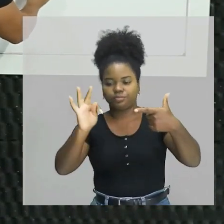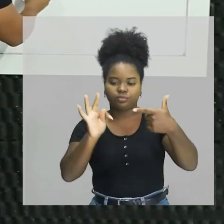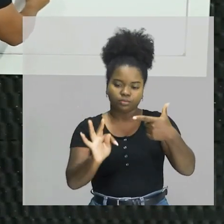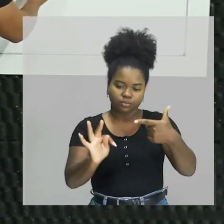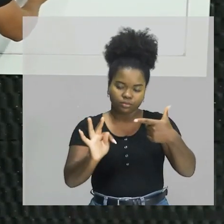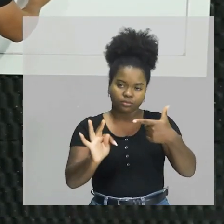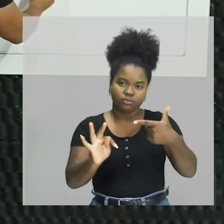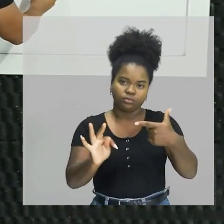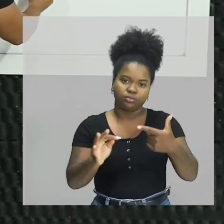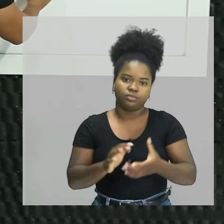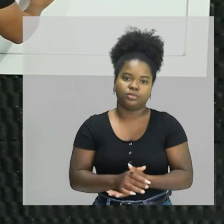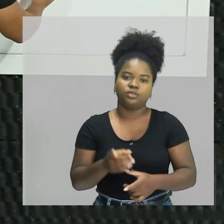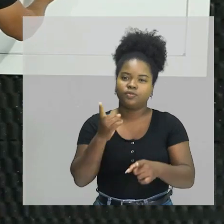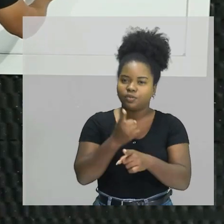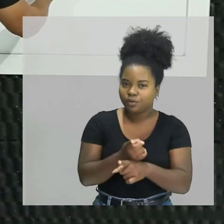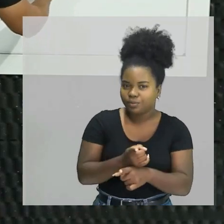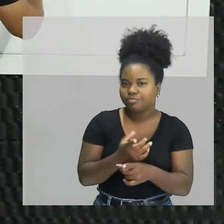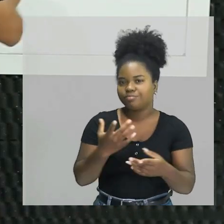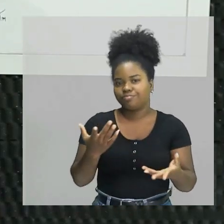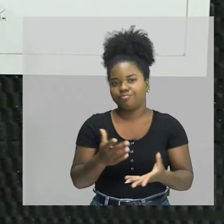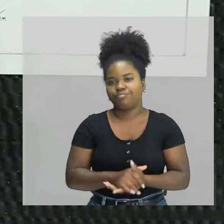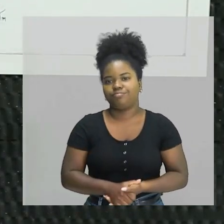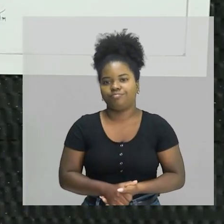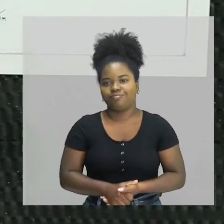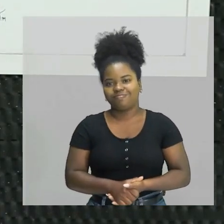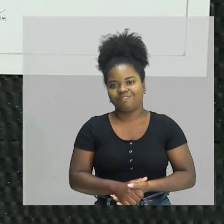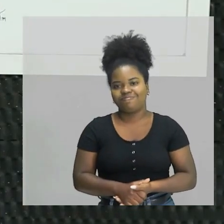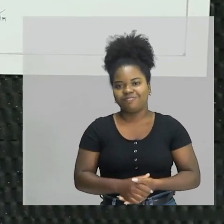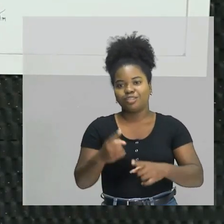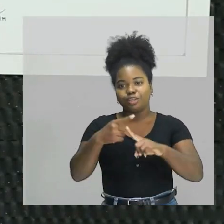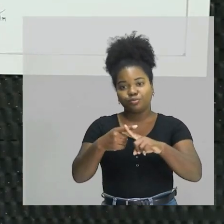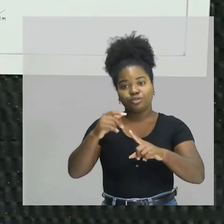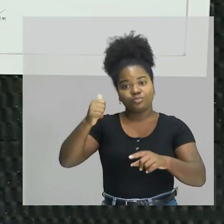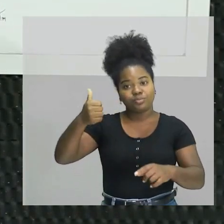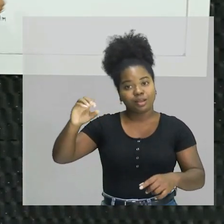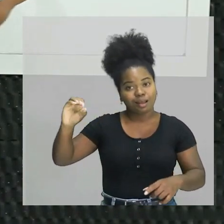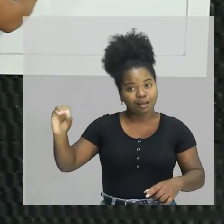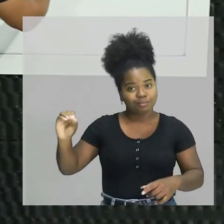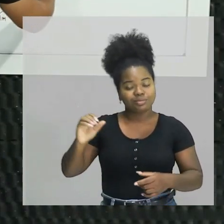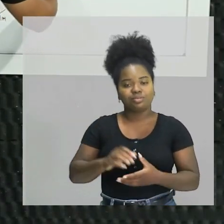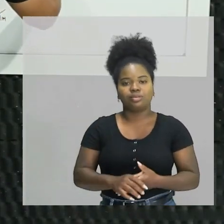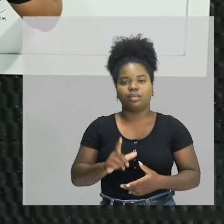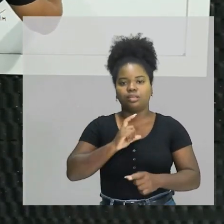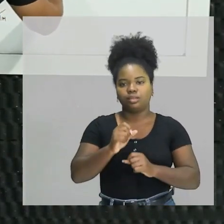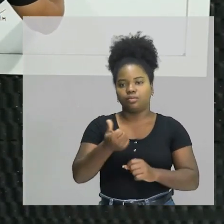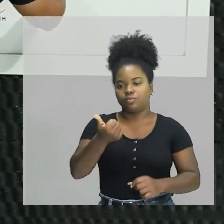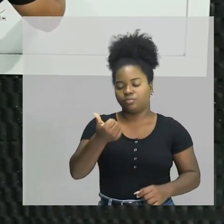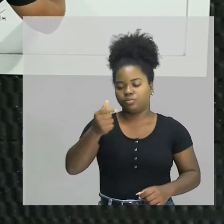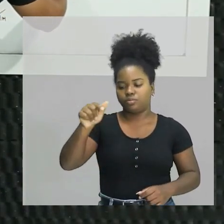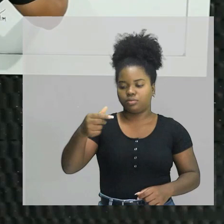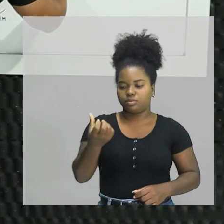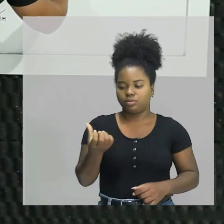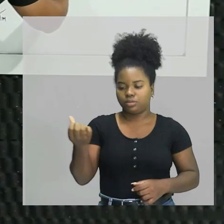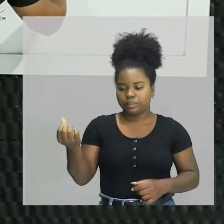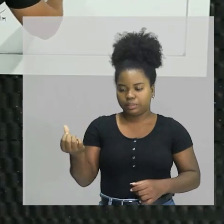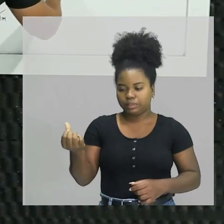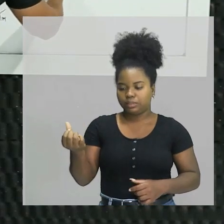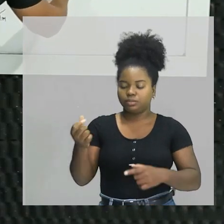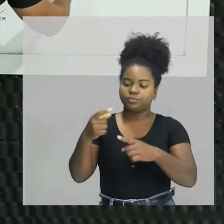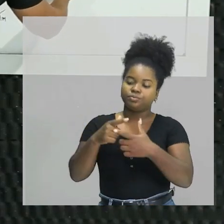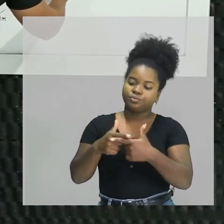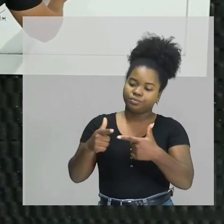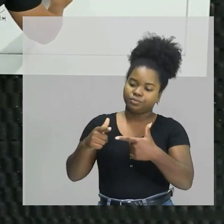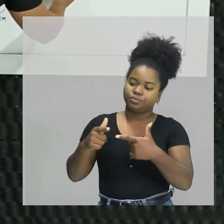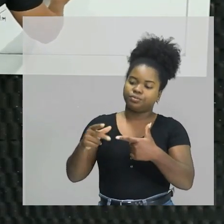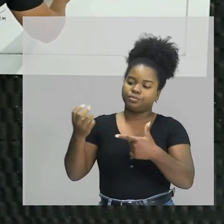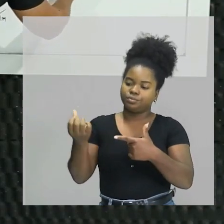dividir pela área total e multiplicar por 100. Então você vai ter 1,16